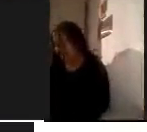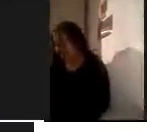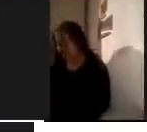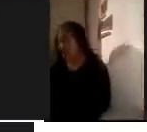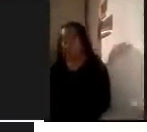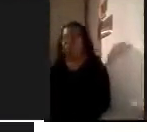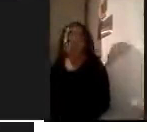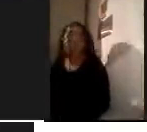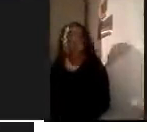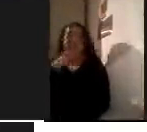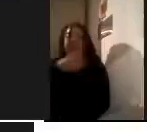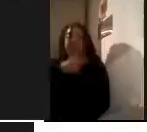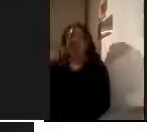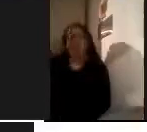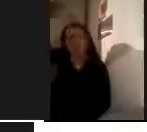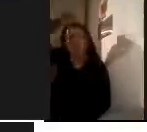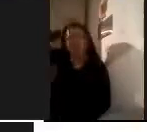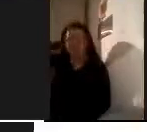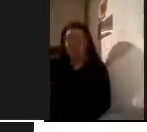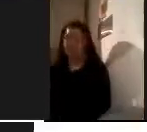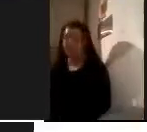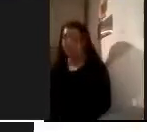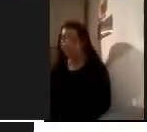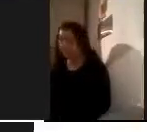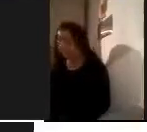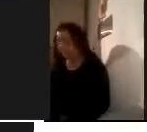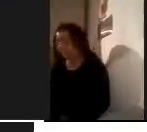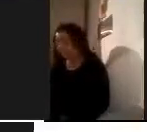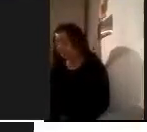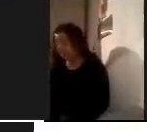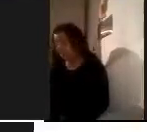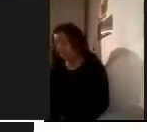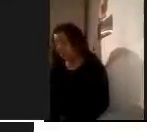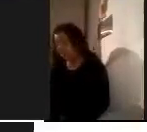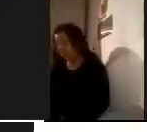isso. Estimular ela, Estimular como?